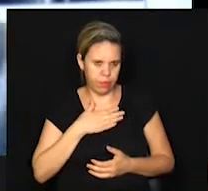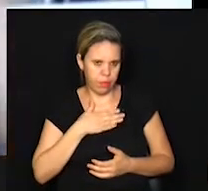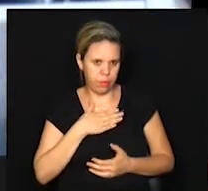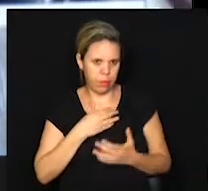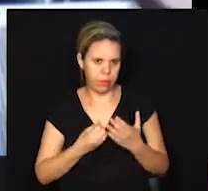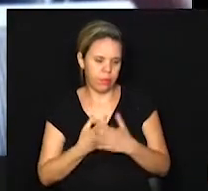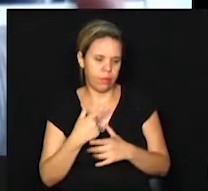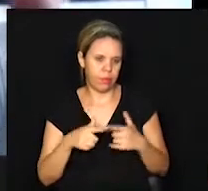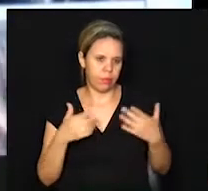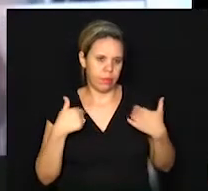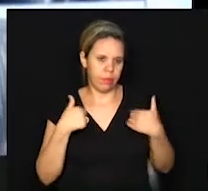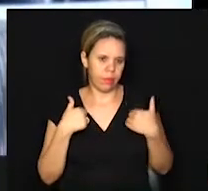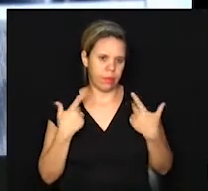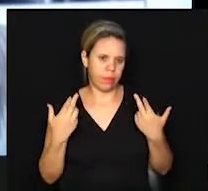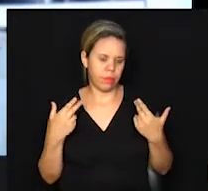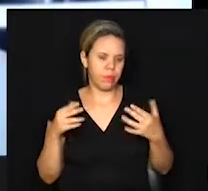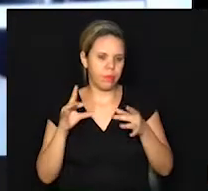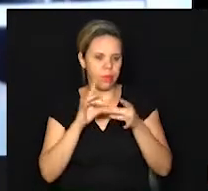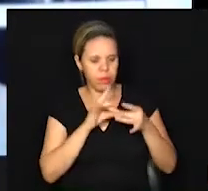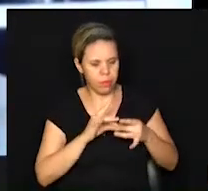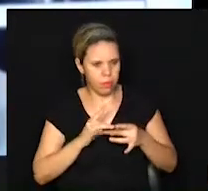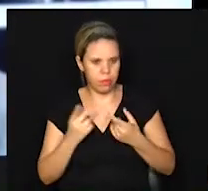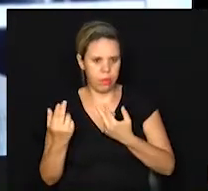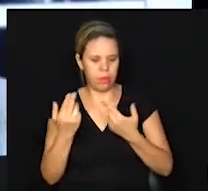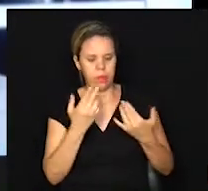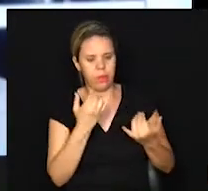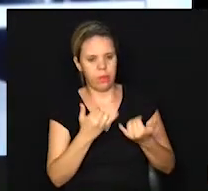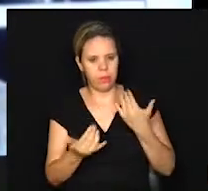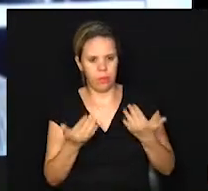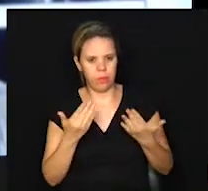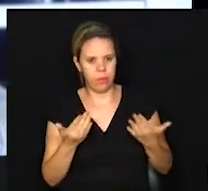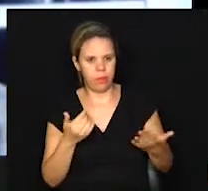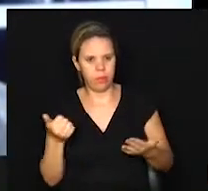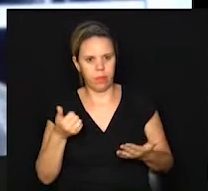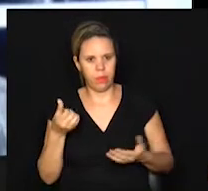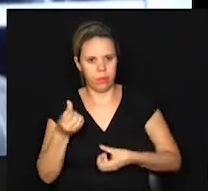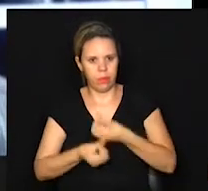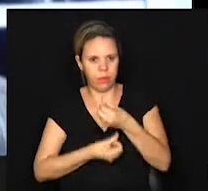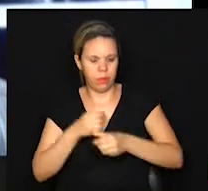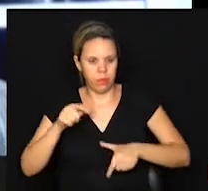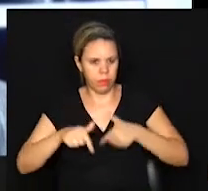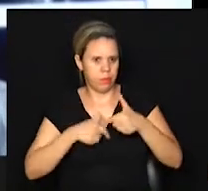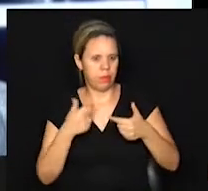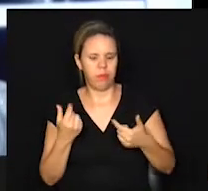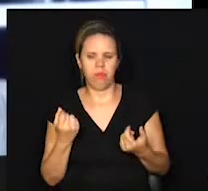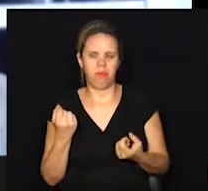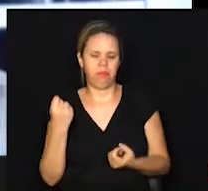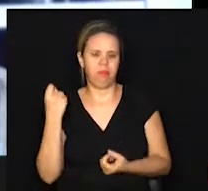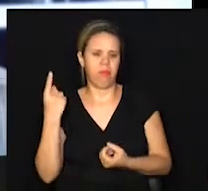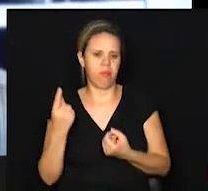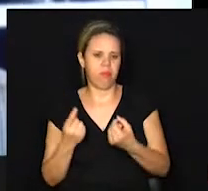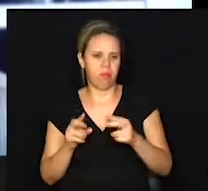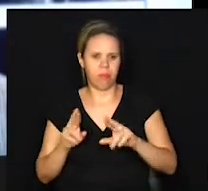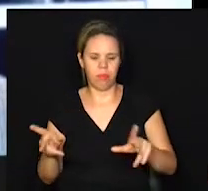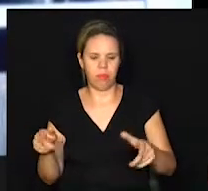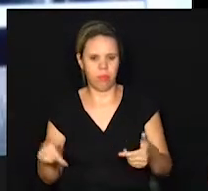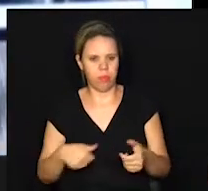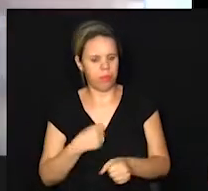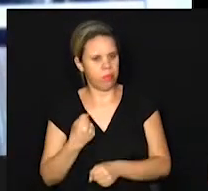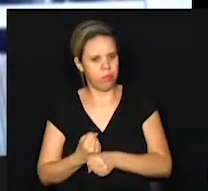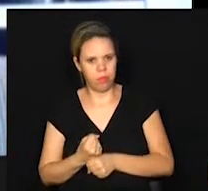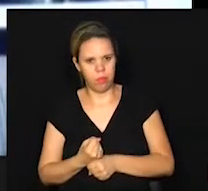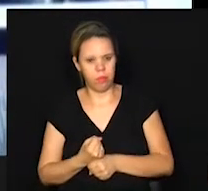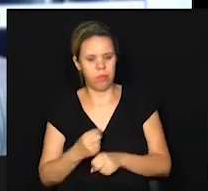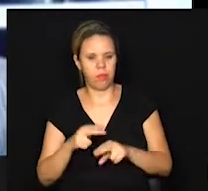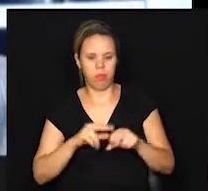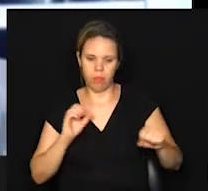que evidentemente se entrelaça a tudo isso, né? O primeiro semestre foi um semestre muito atípico. O primeiro semestre desse ano foi muito atípico em função